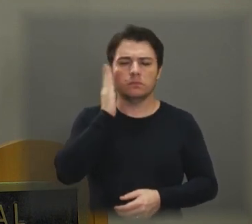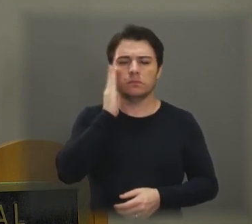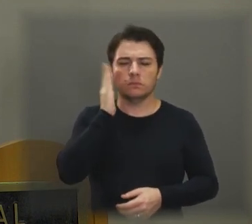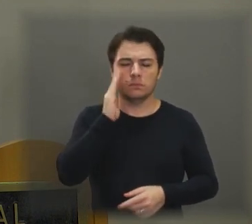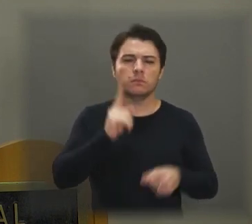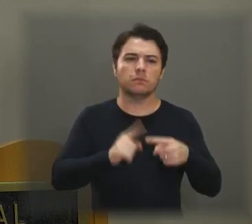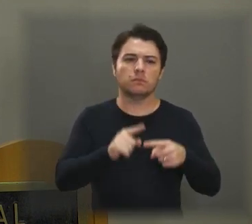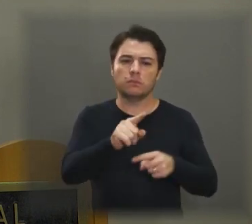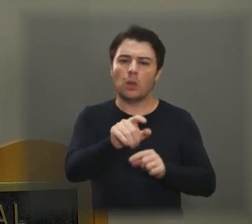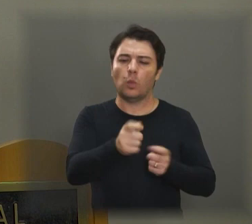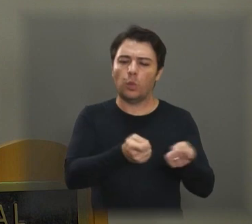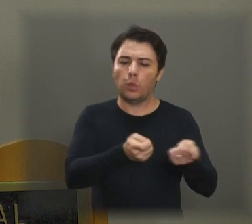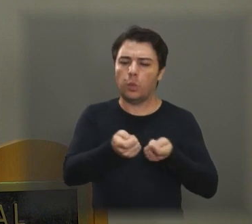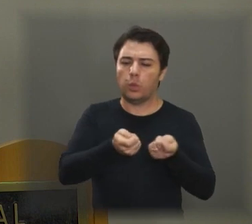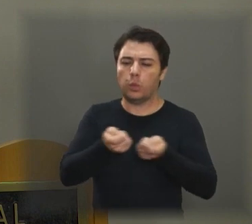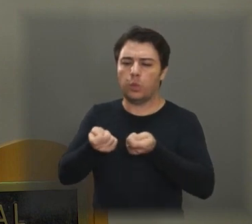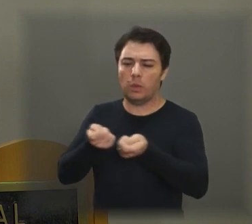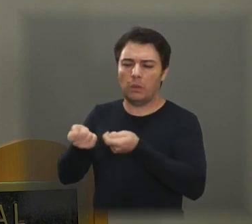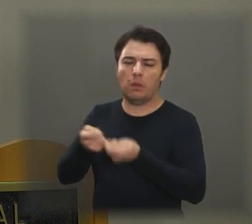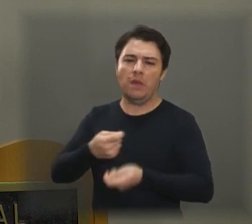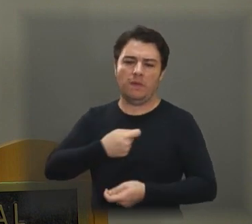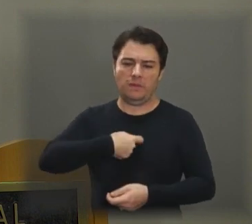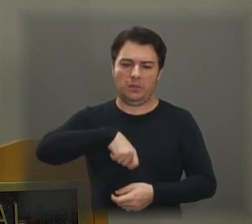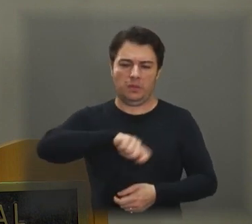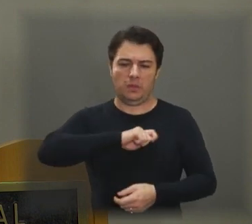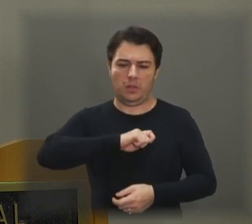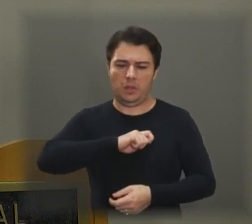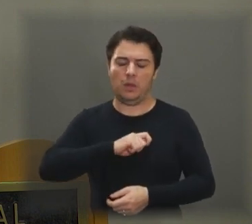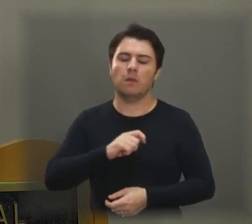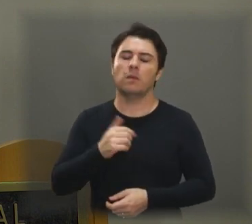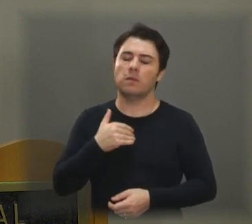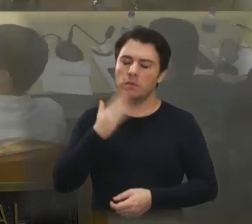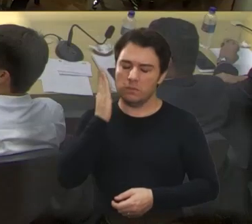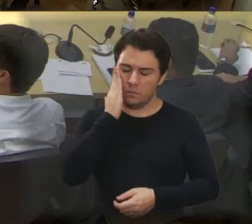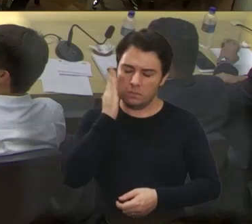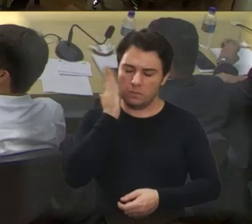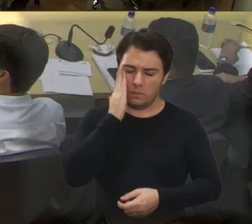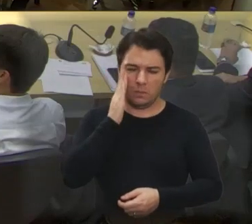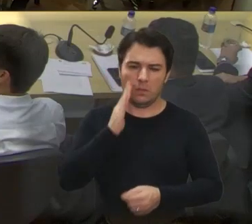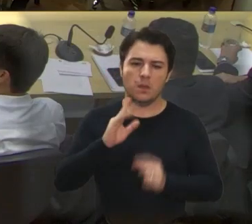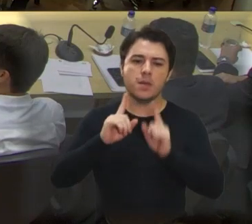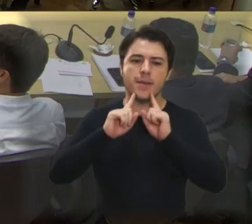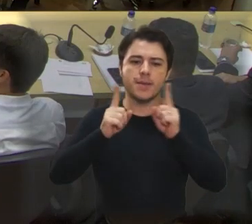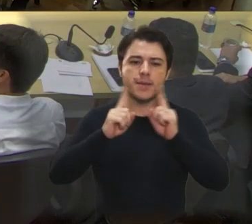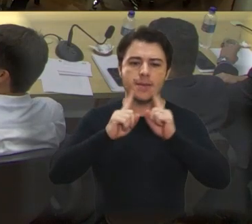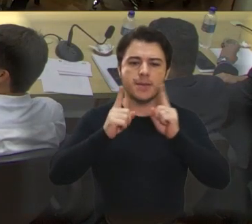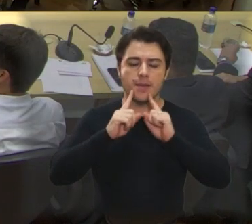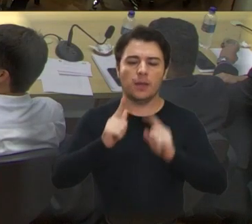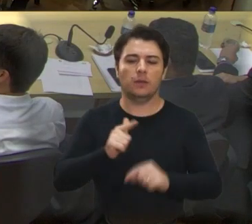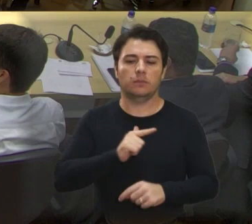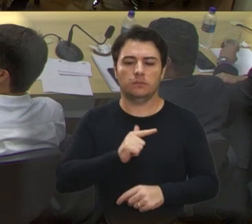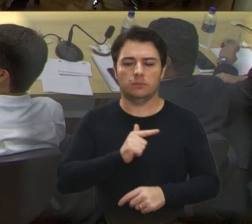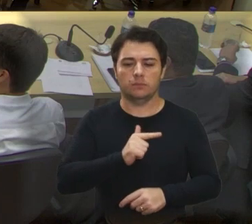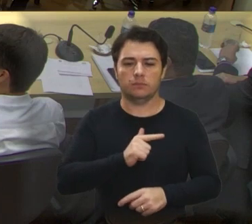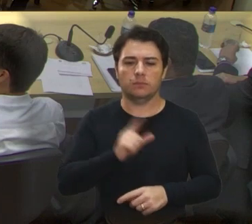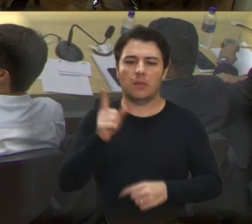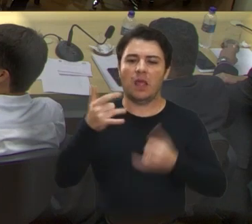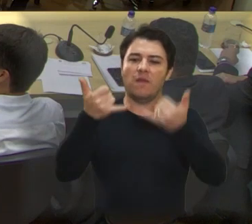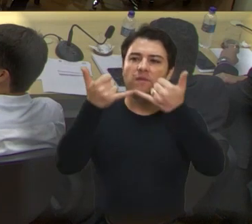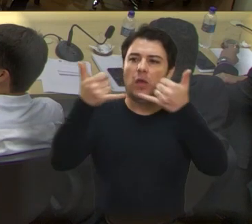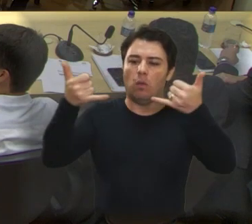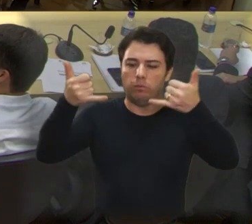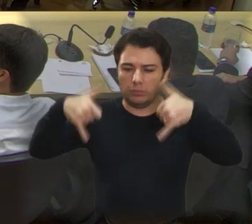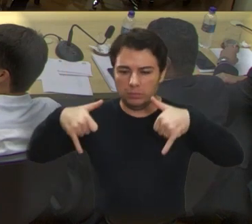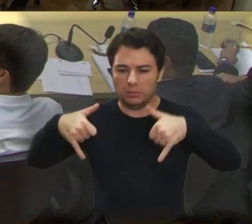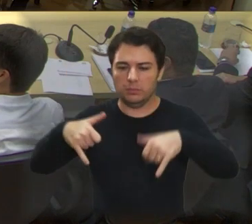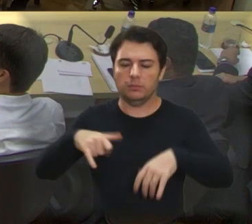comandar e contratar e fiscalizar os serviços desse tipo apesar das reclamações da população Olha tem fio caído